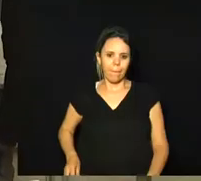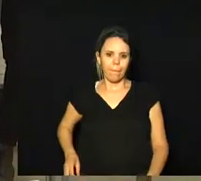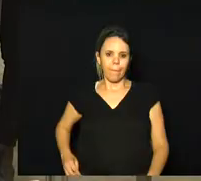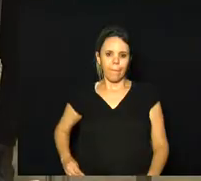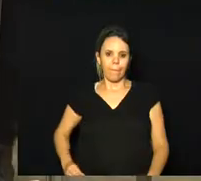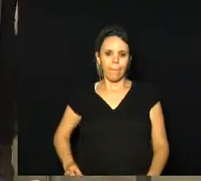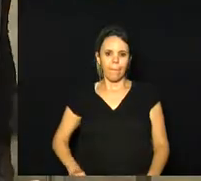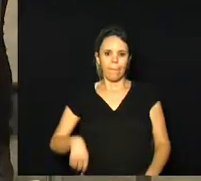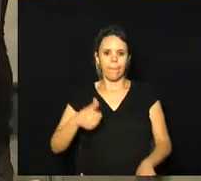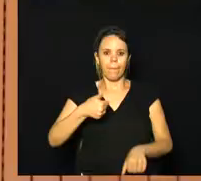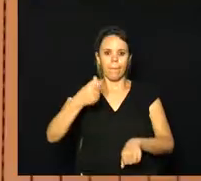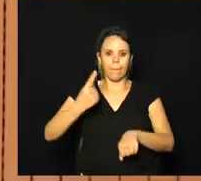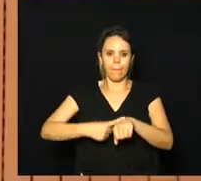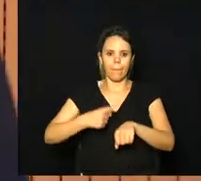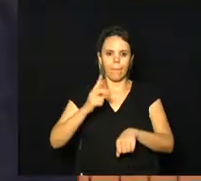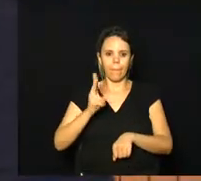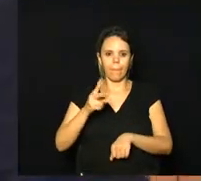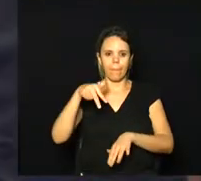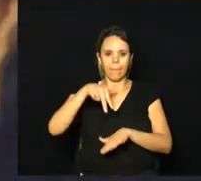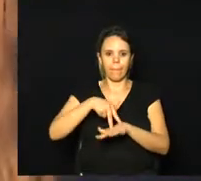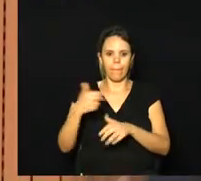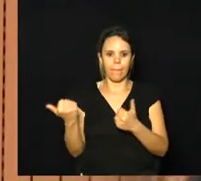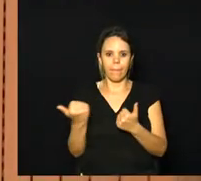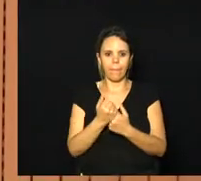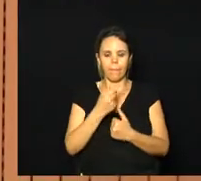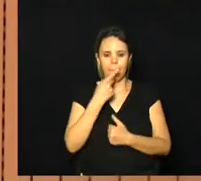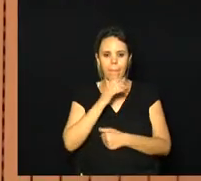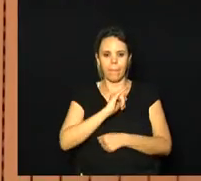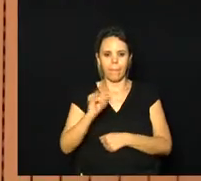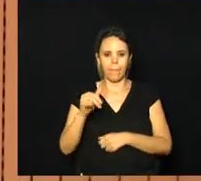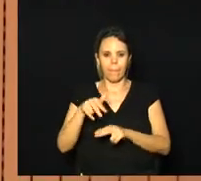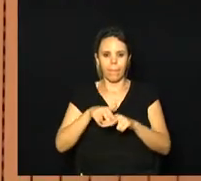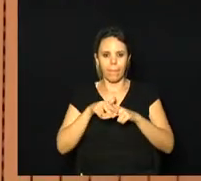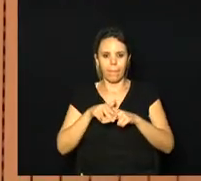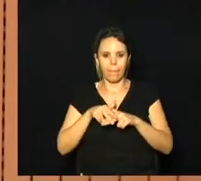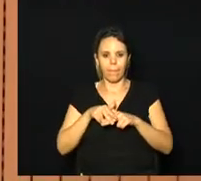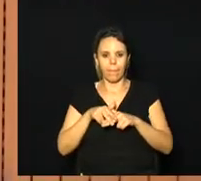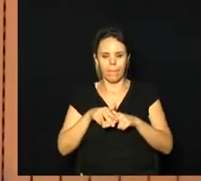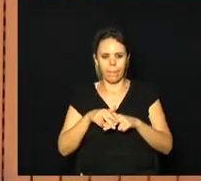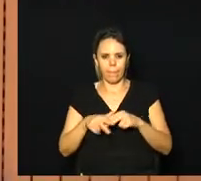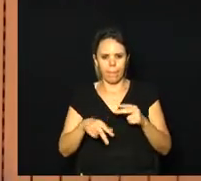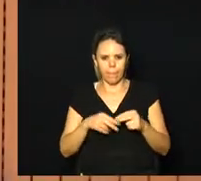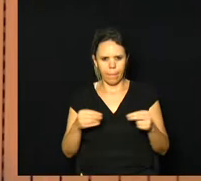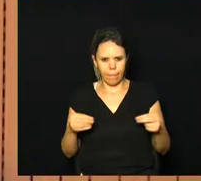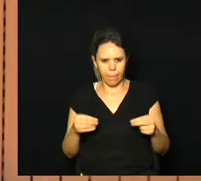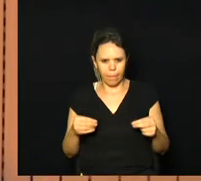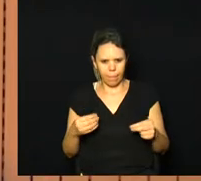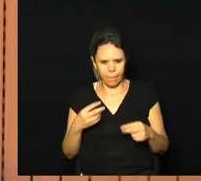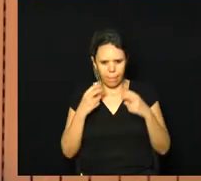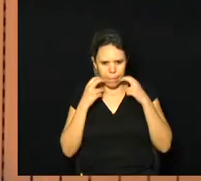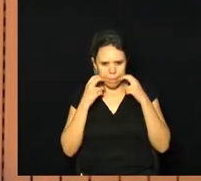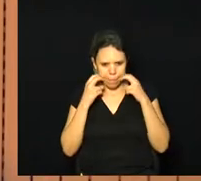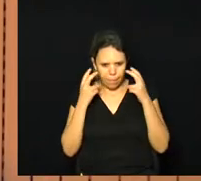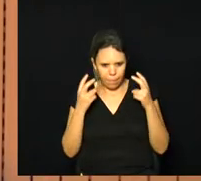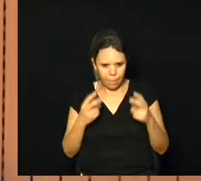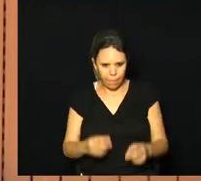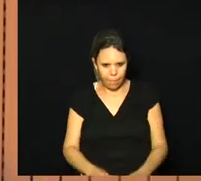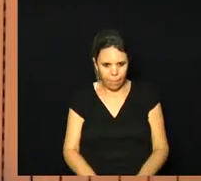vez que eu falo, eu sempre mando alguém no meu lugar, né, falar por mim, nos meus premiação, porque eu fico muito tímido, muito